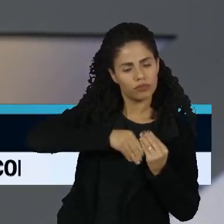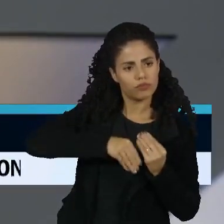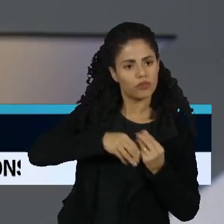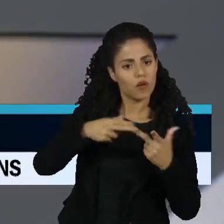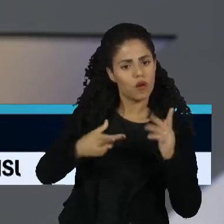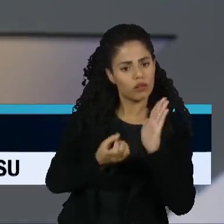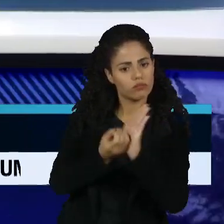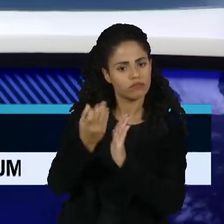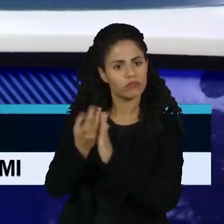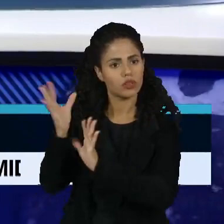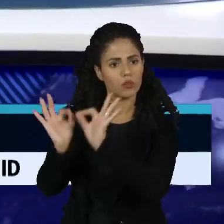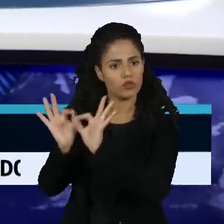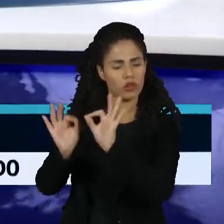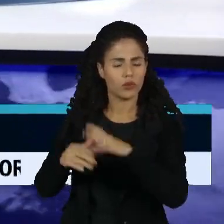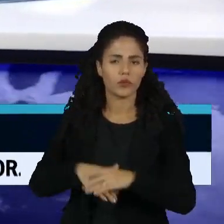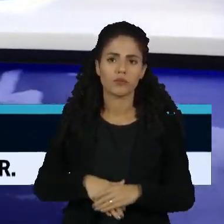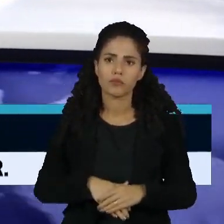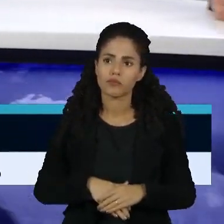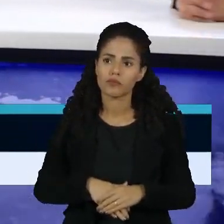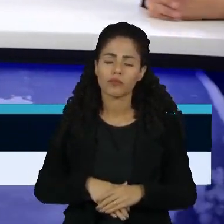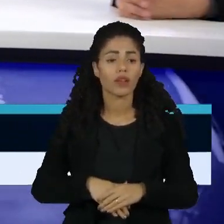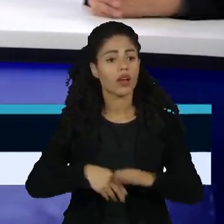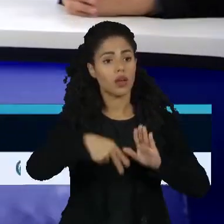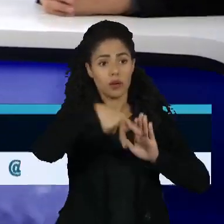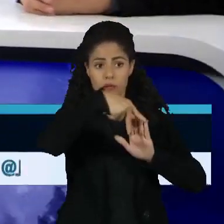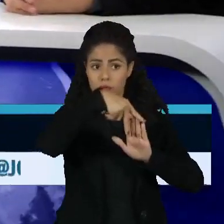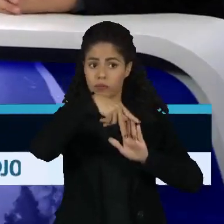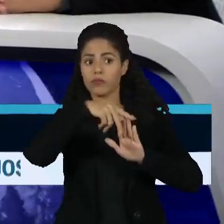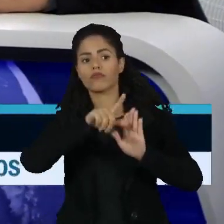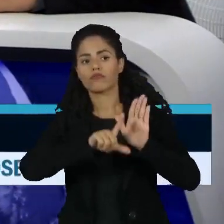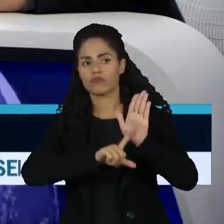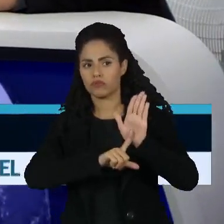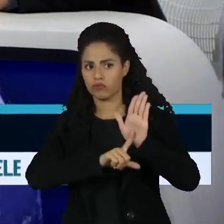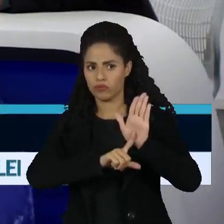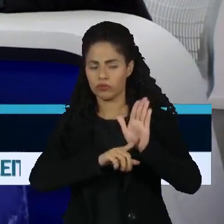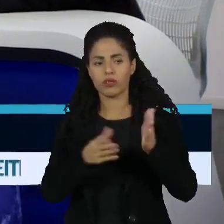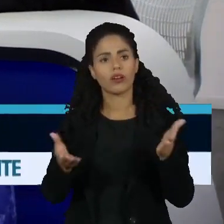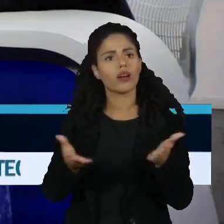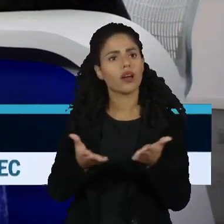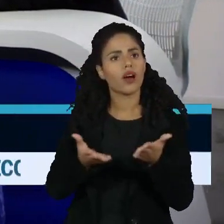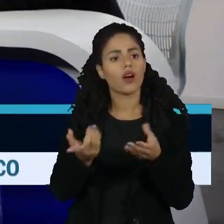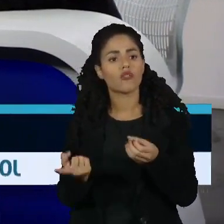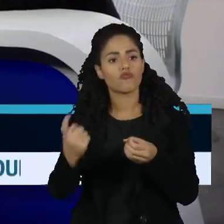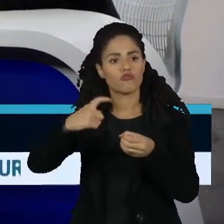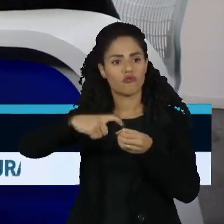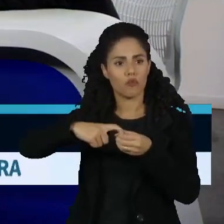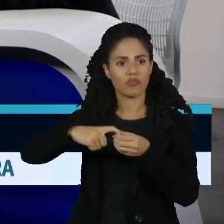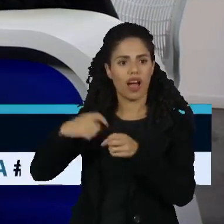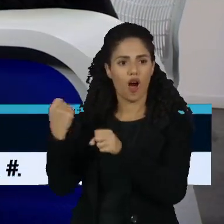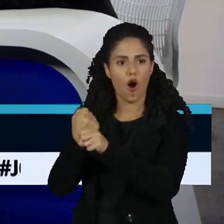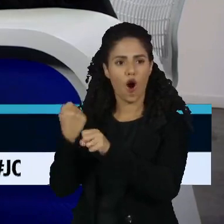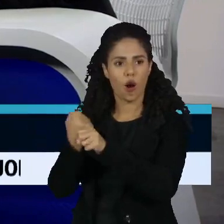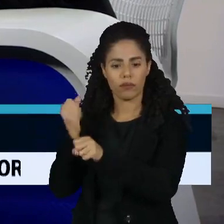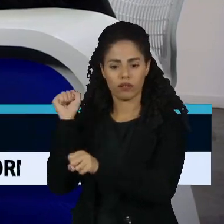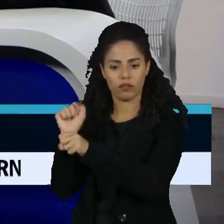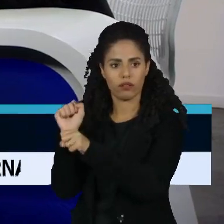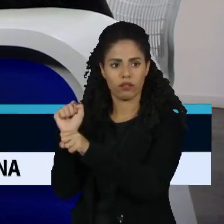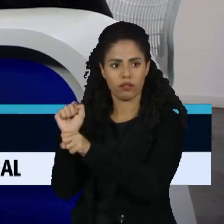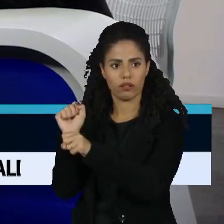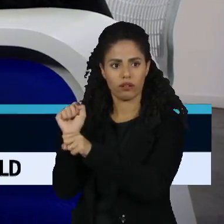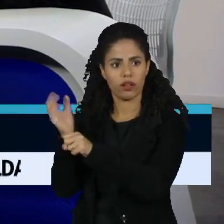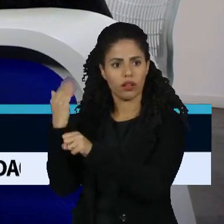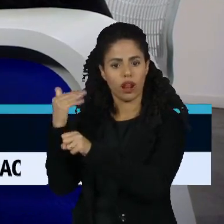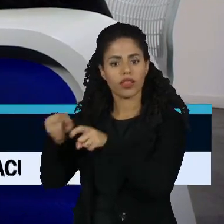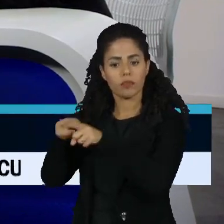né E sobre o projeto de lei P onde é que institui eh o pacto Nacional pela retomada de obras e serviços de engenharia destinados à